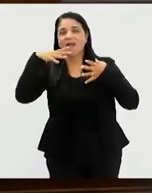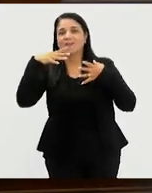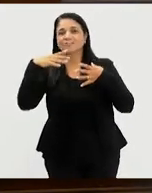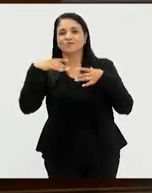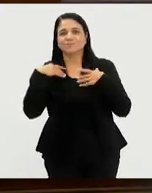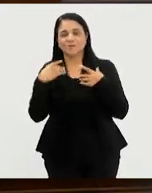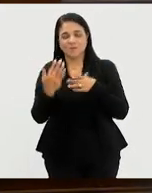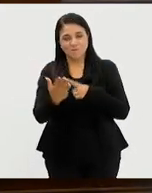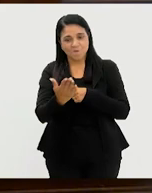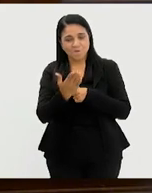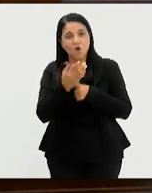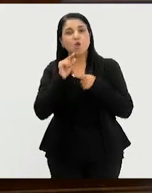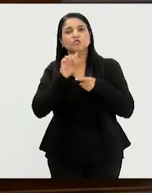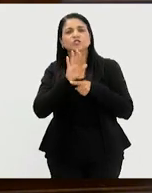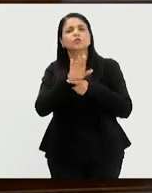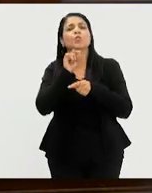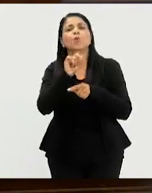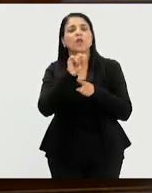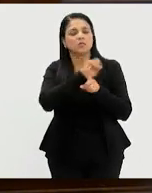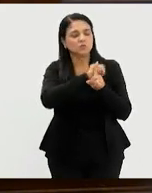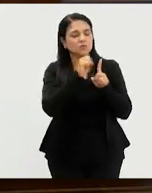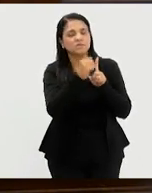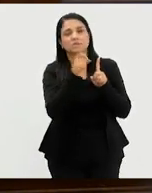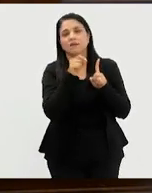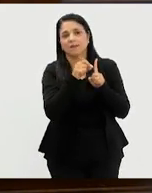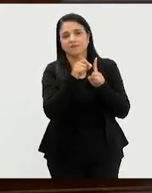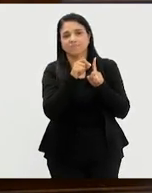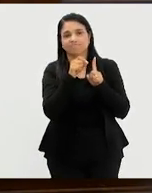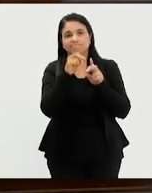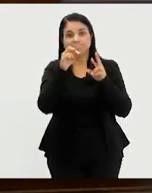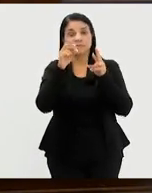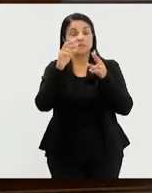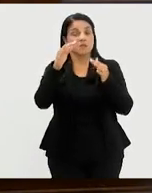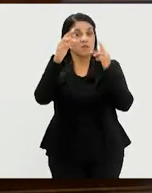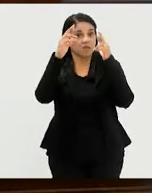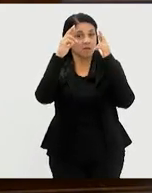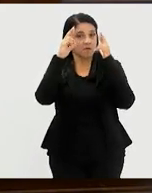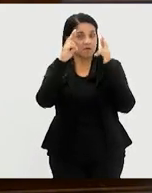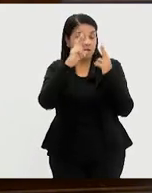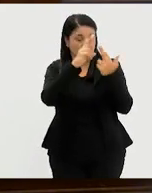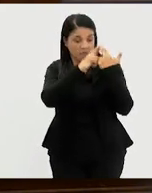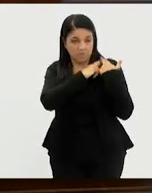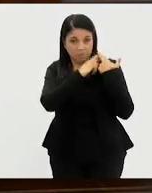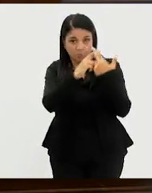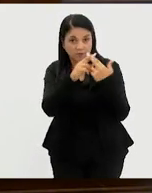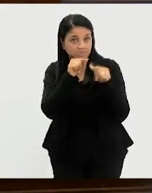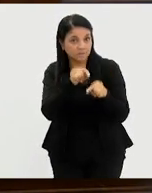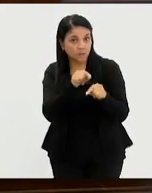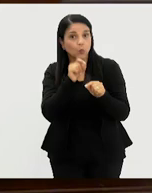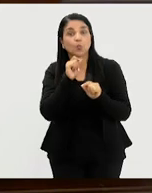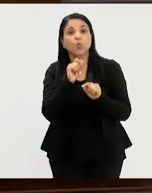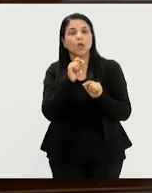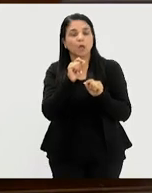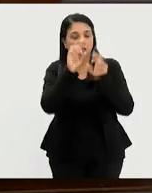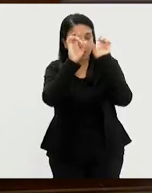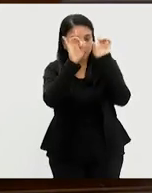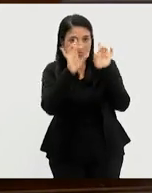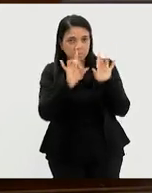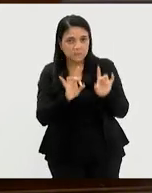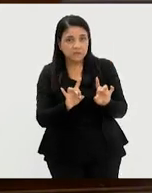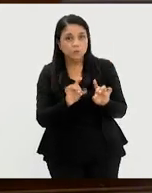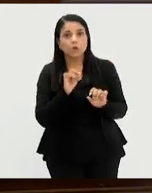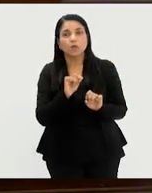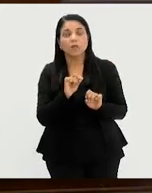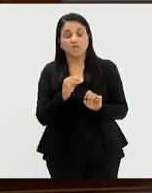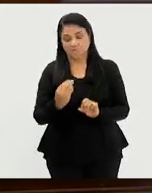nós enquanto sociedade e responsabilidades e responsabilidades em especial quando a gente fala